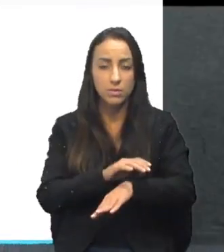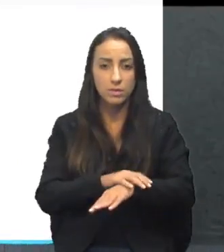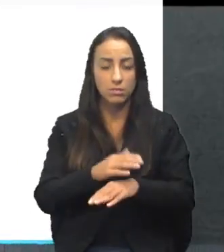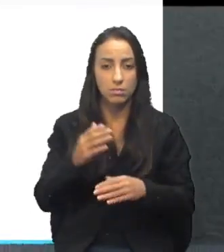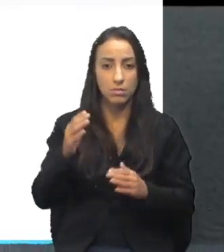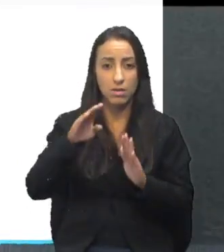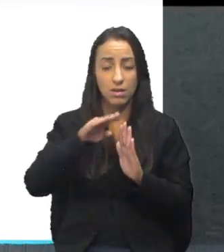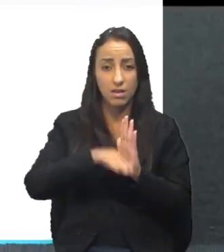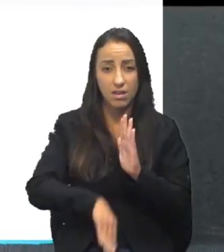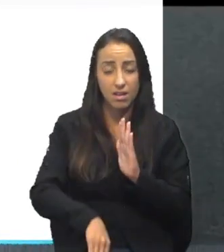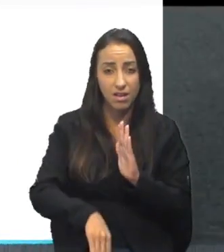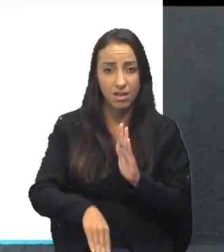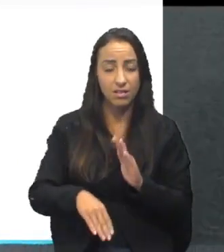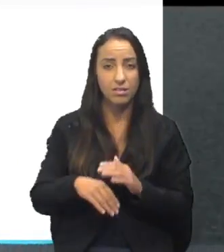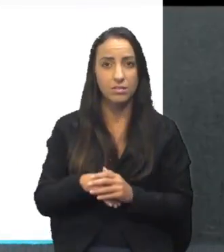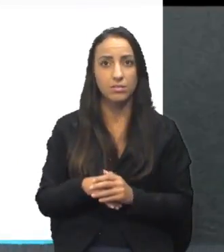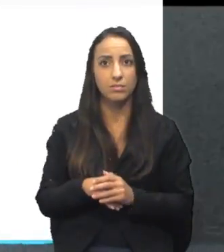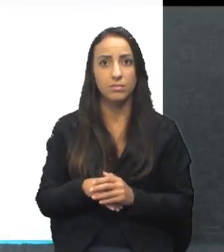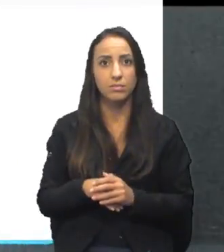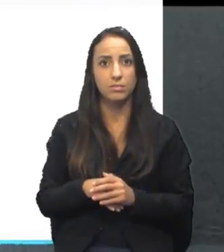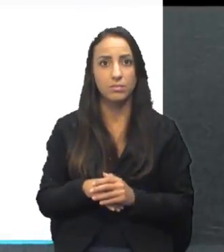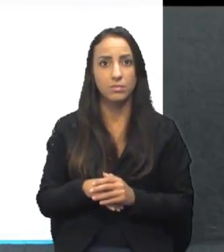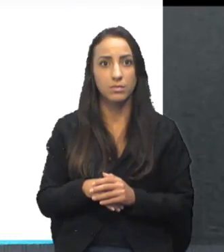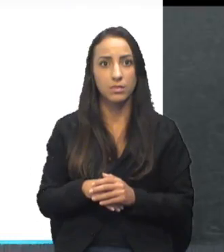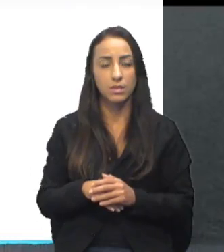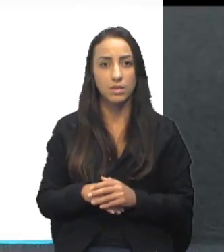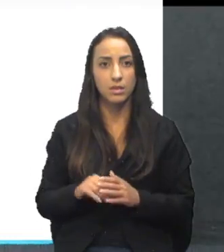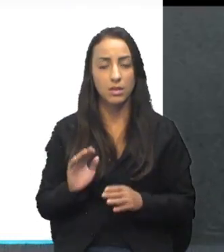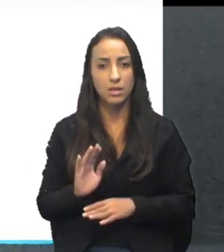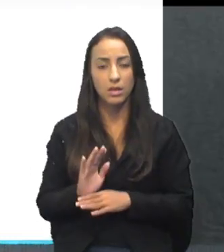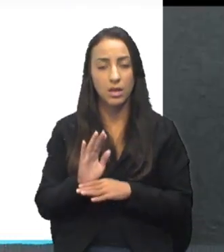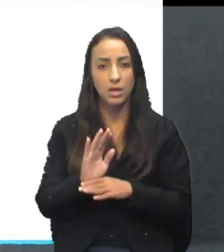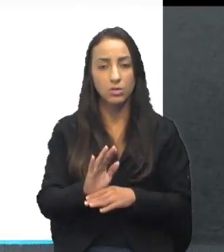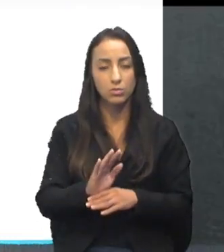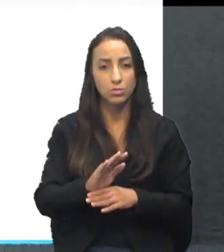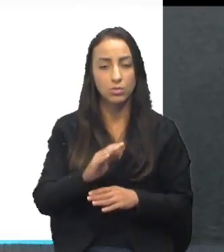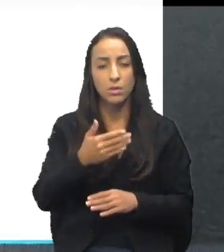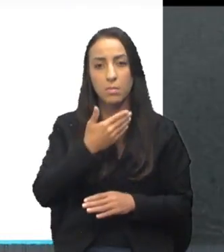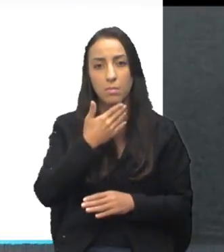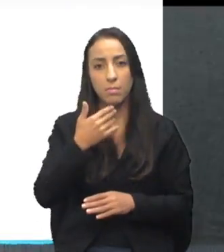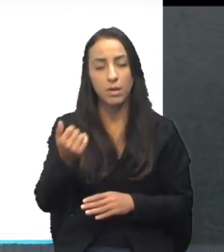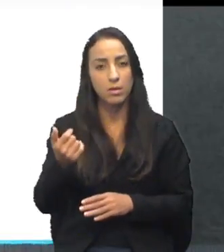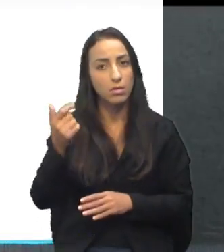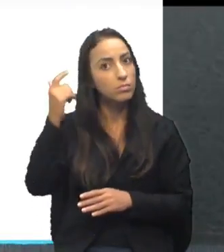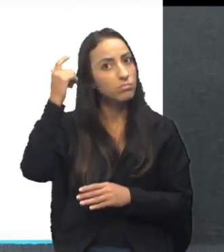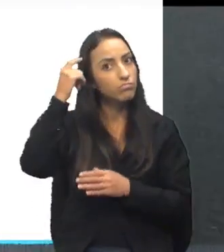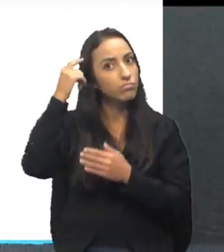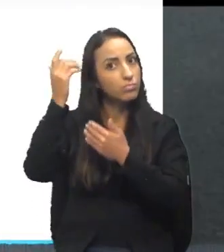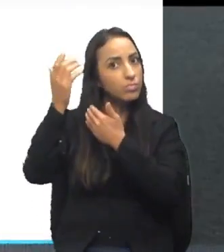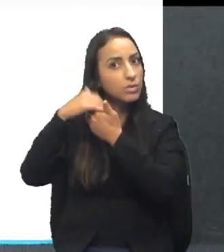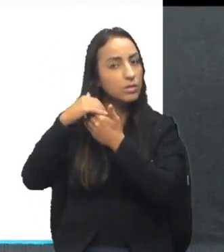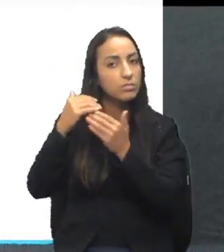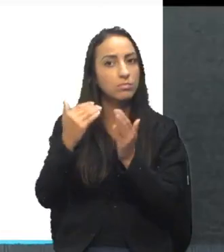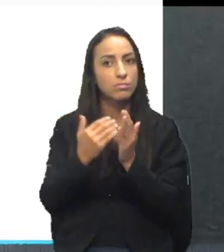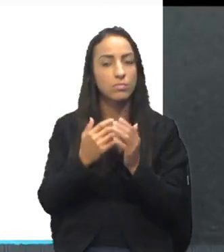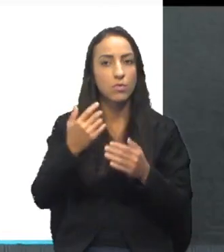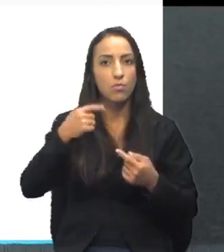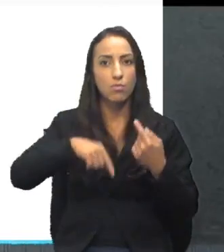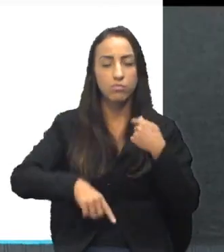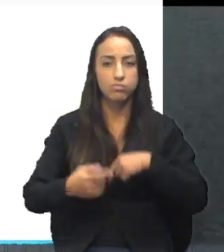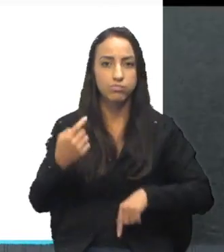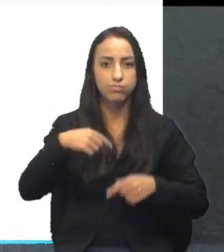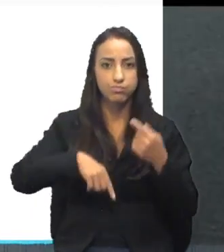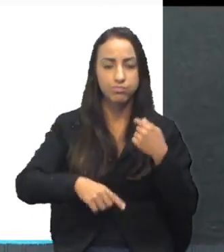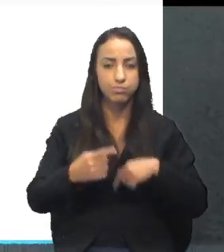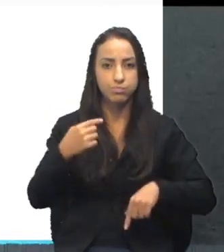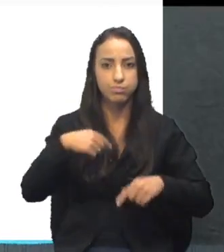sangue arterial para o crânio. Então, nós temos uma melhor um melhor fluxo